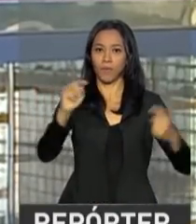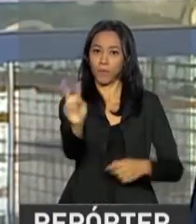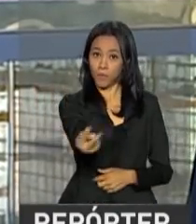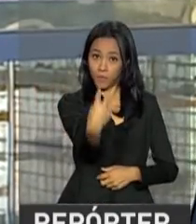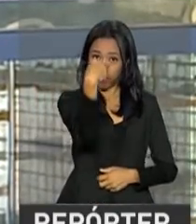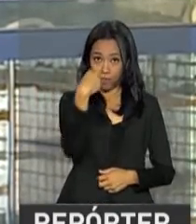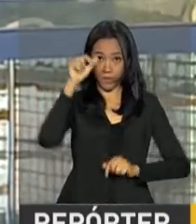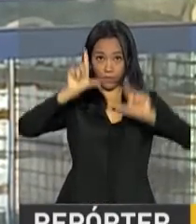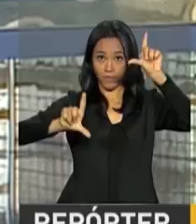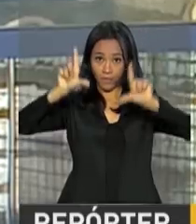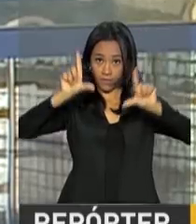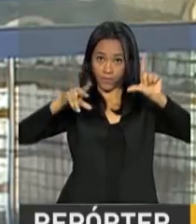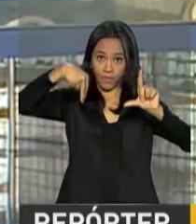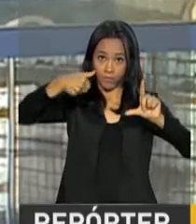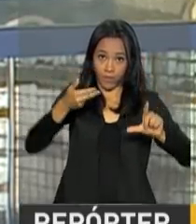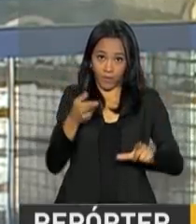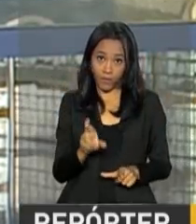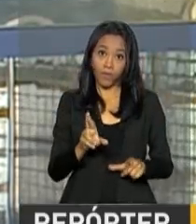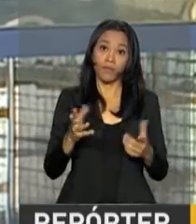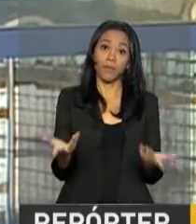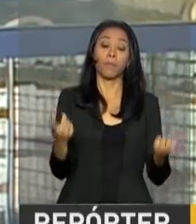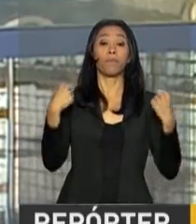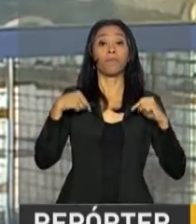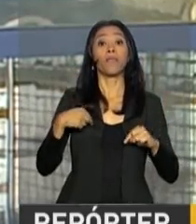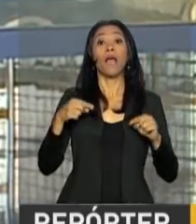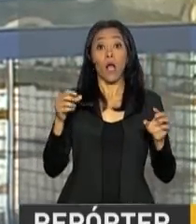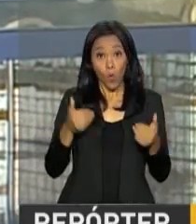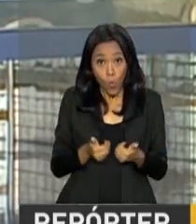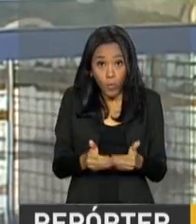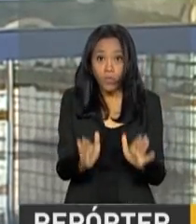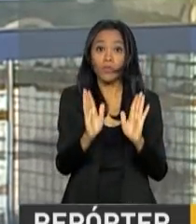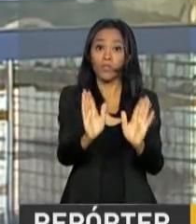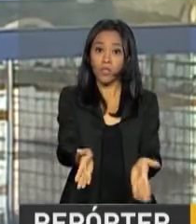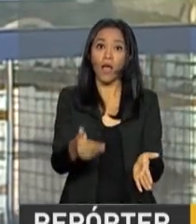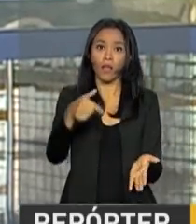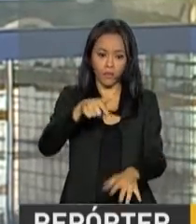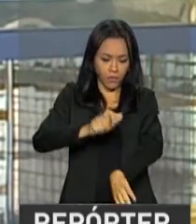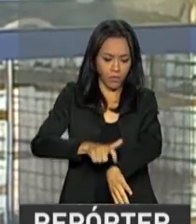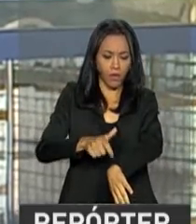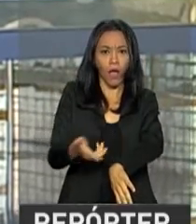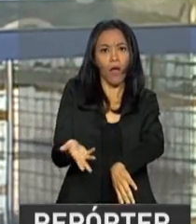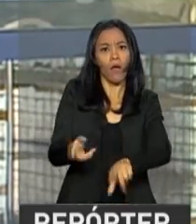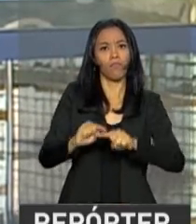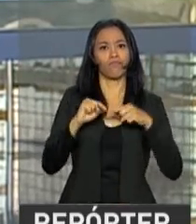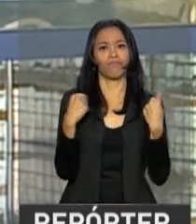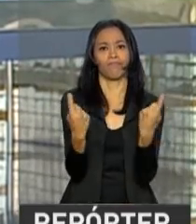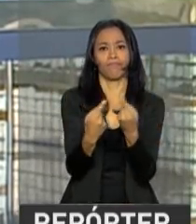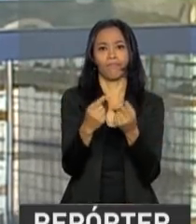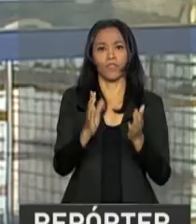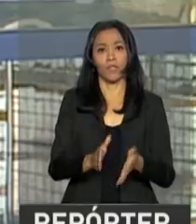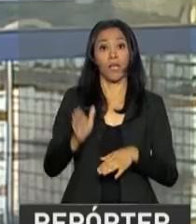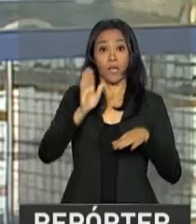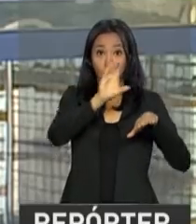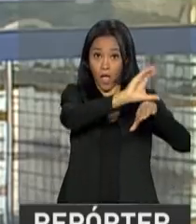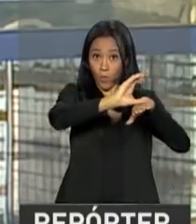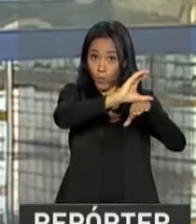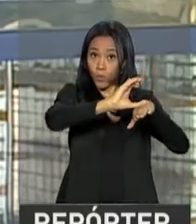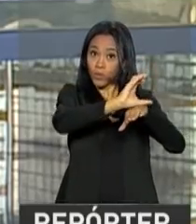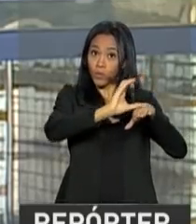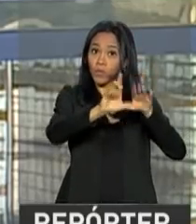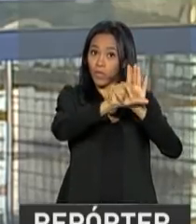pela tv nbr bom a reunião acabou de começar começou neste exato instante e de acordo com a constituição federal